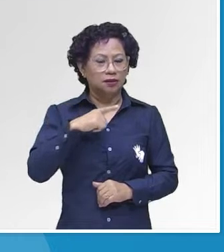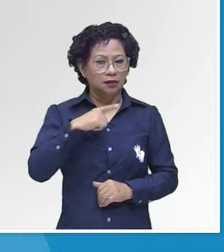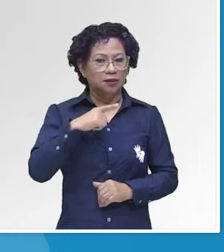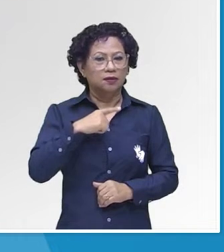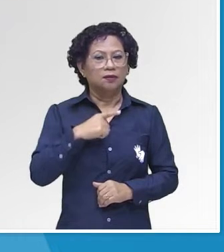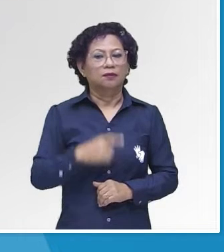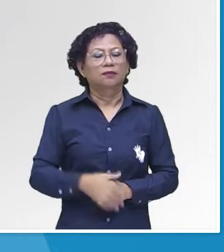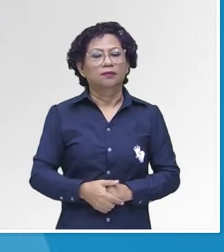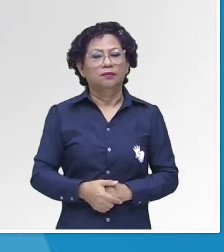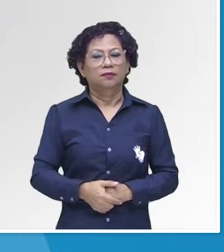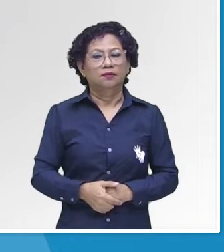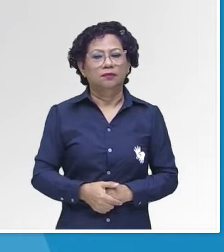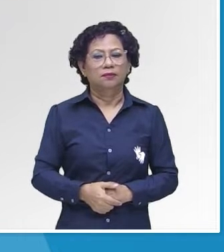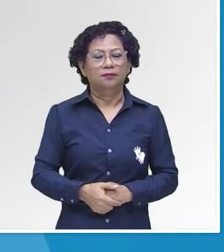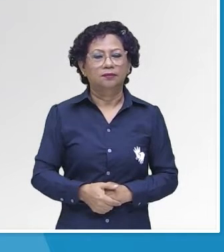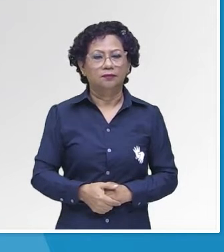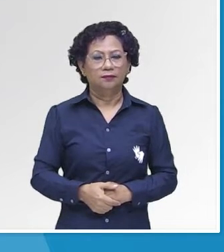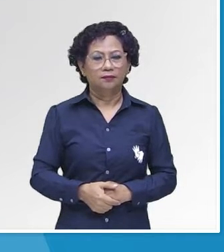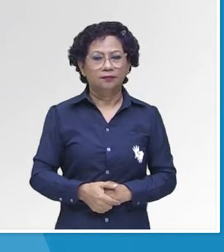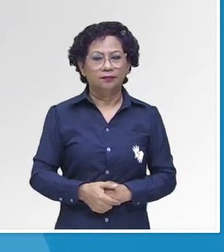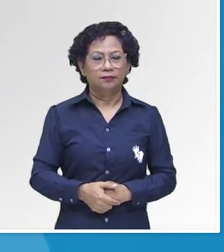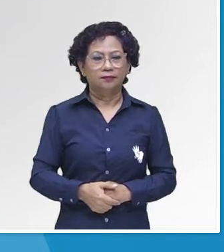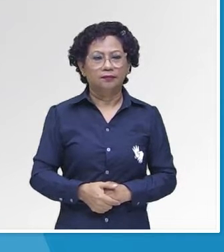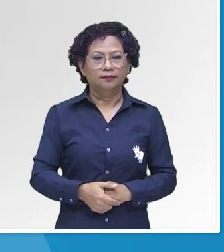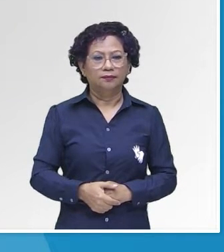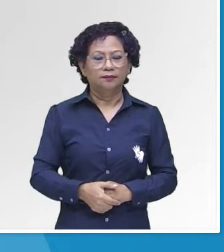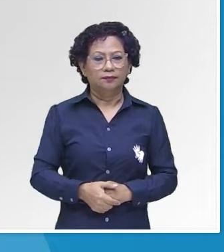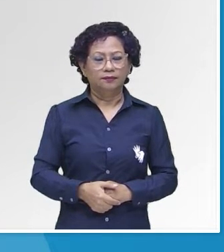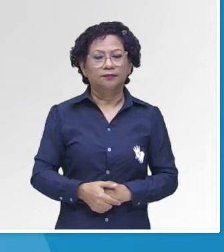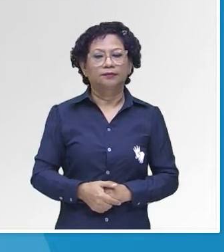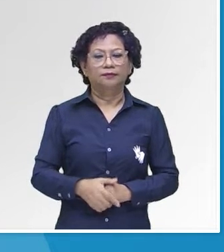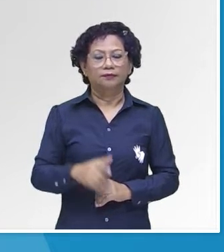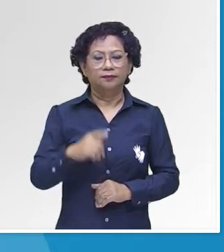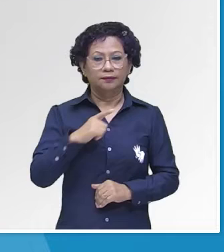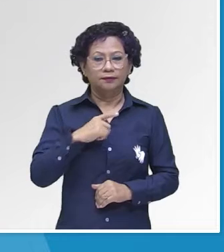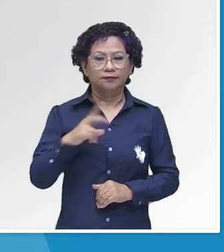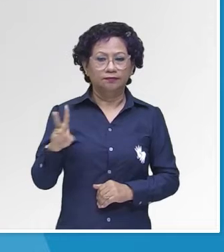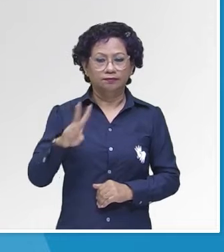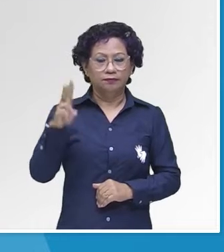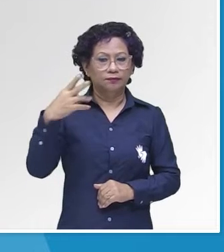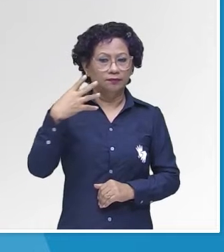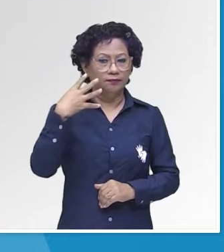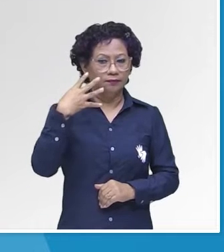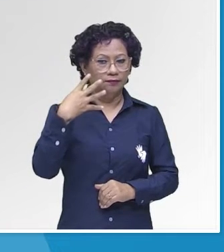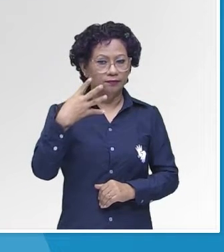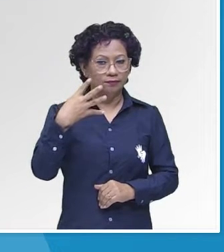então, esse valor, o número 4, ok? Então, nós vamos calcular aqui